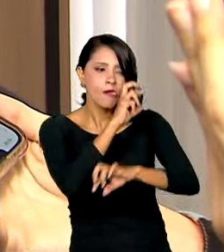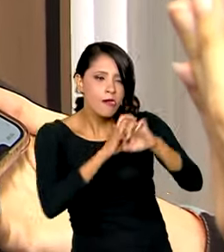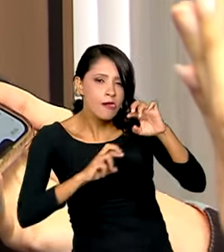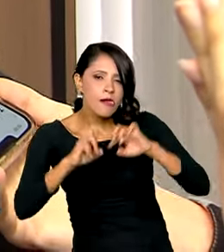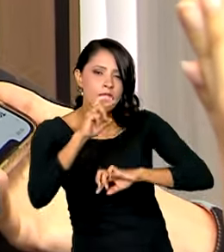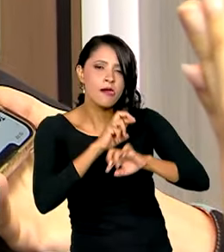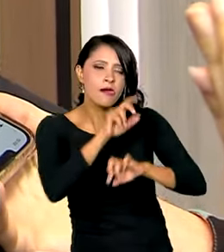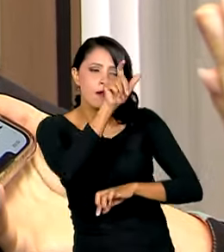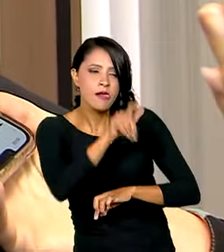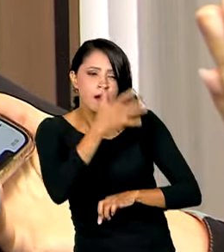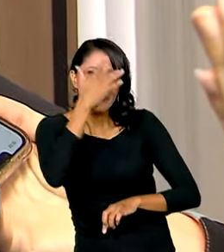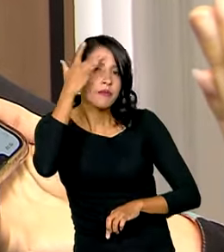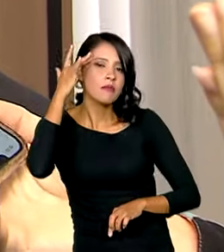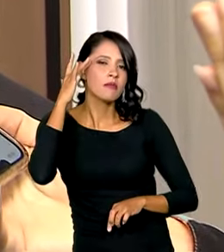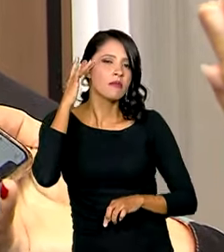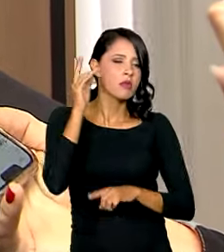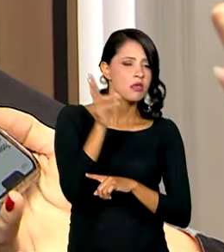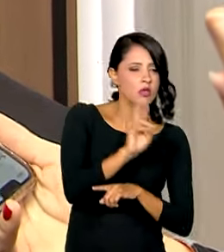vai ser